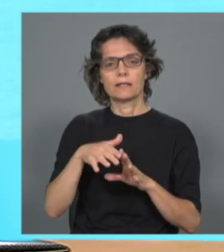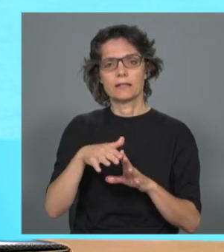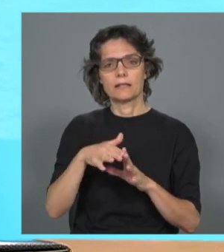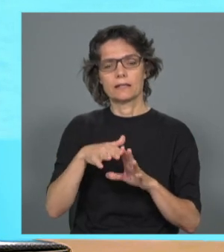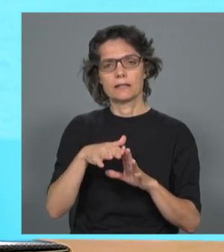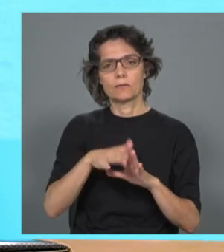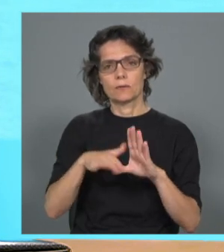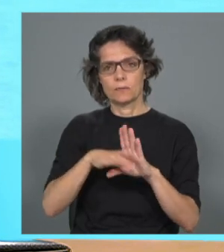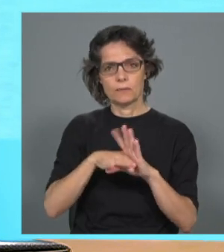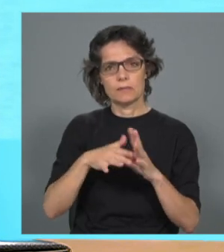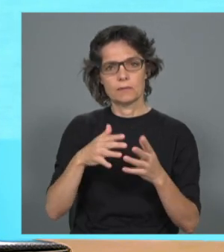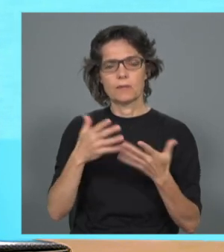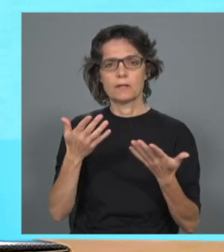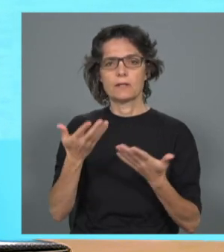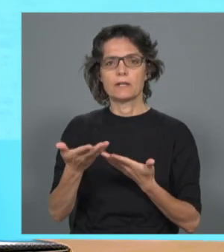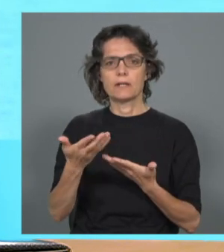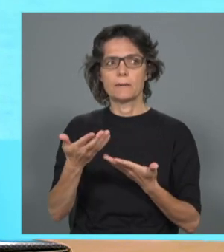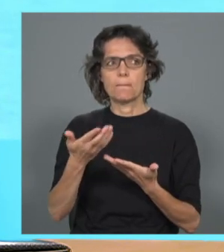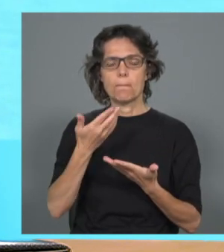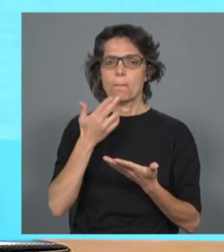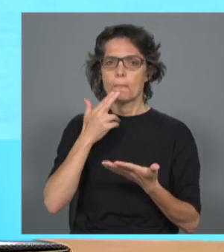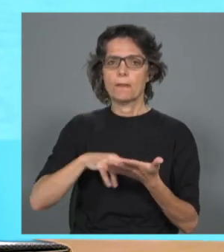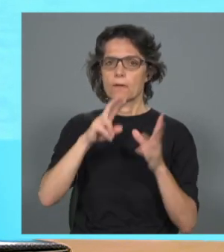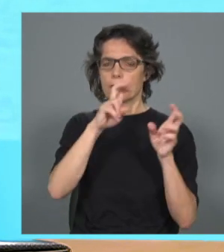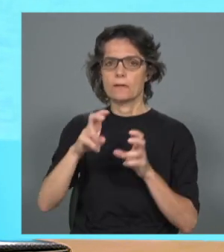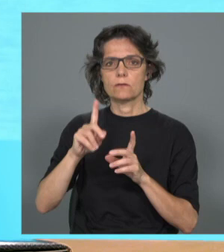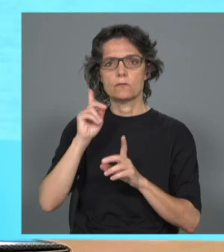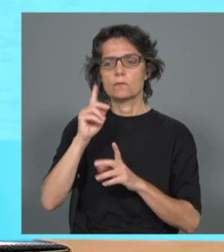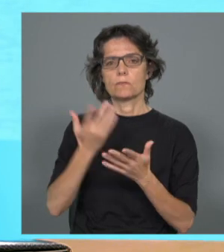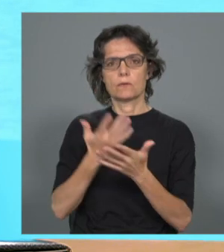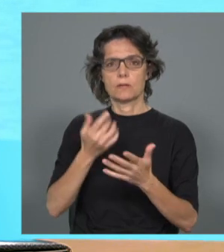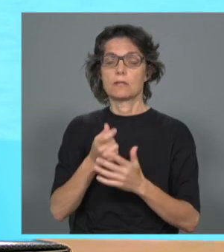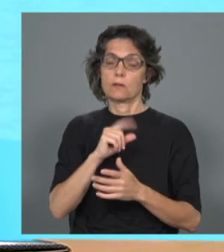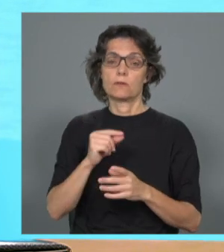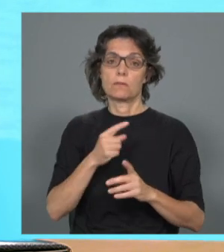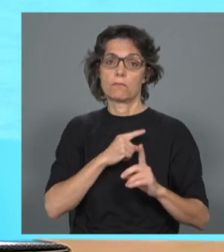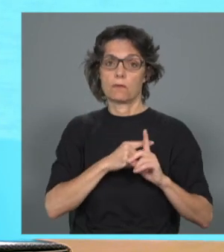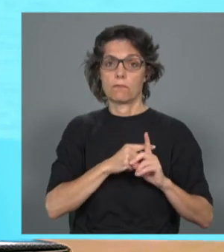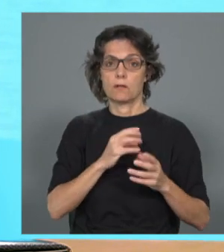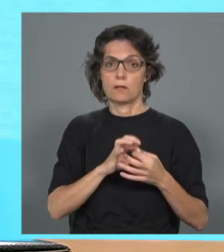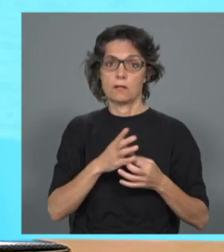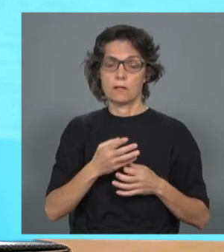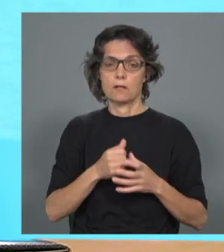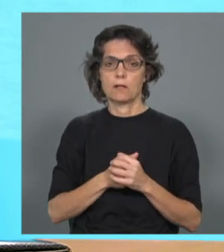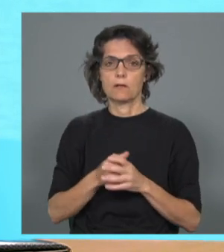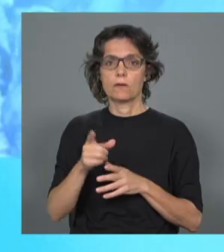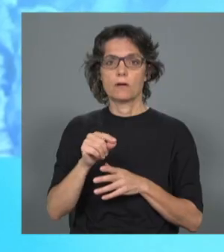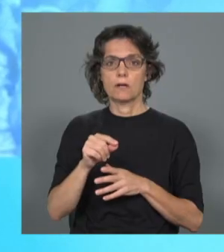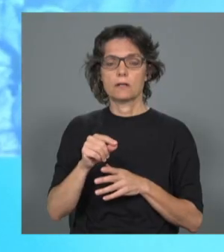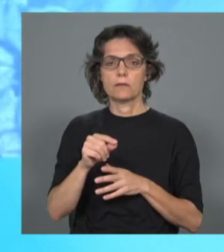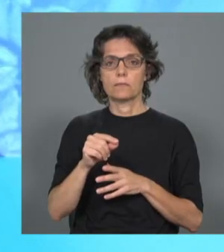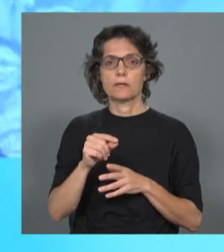algumas coisas em que para mim são muito significativas também. Também como franciscano. Também não é? como franciscano. Aliás, exatamente. se calhar, sobretudo como